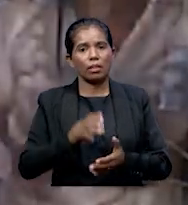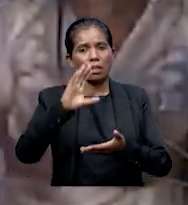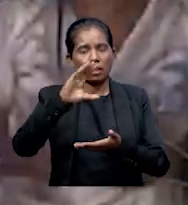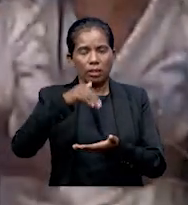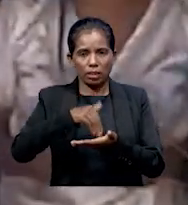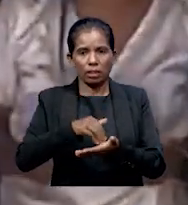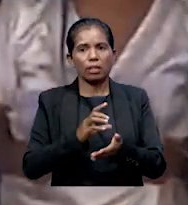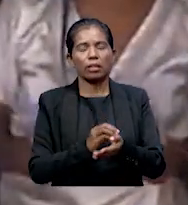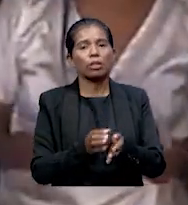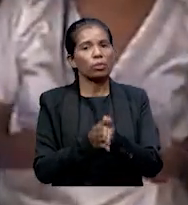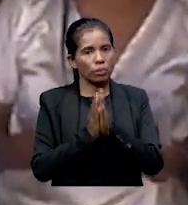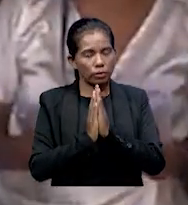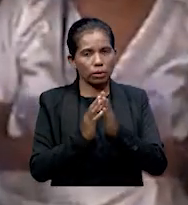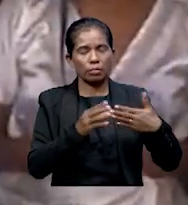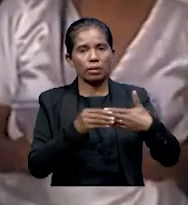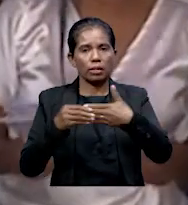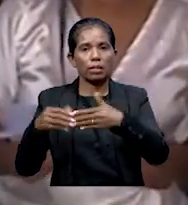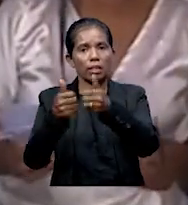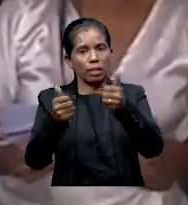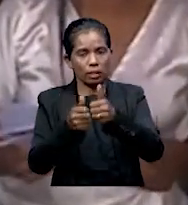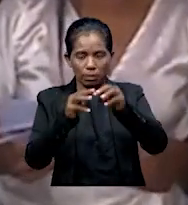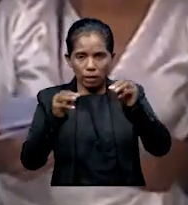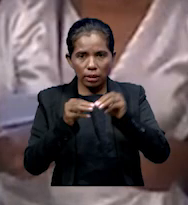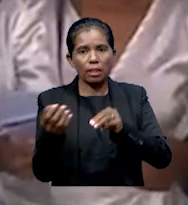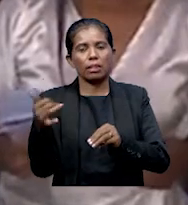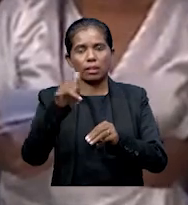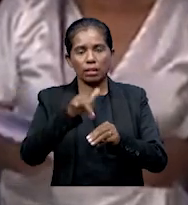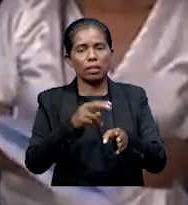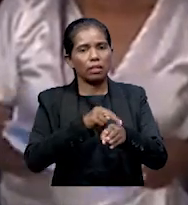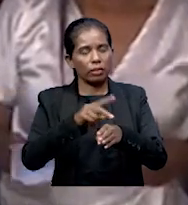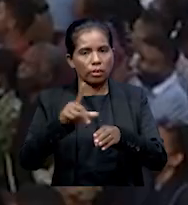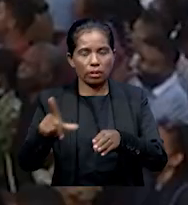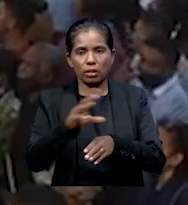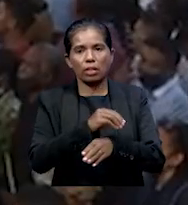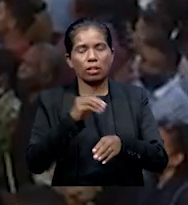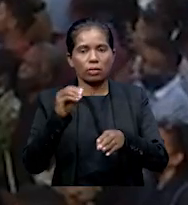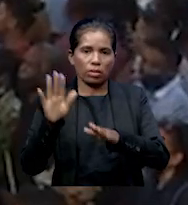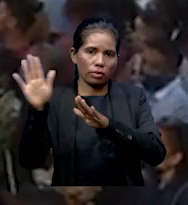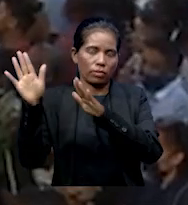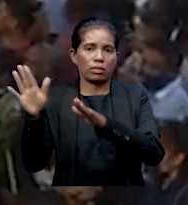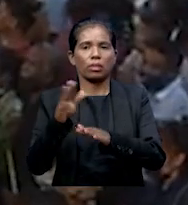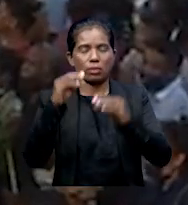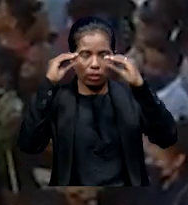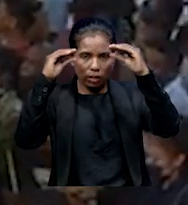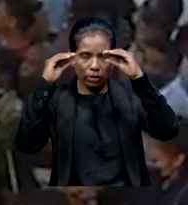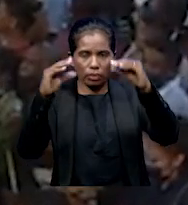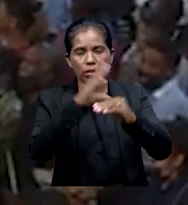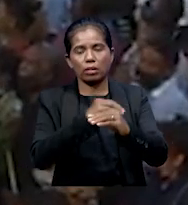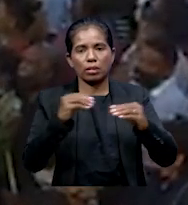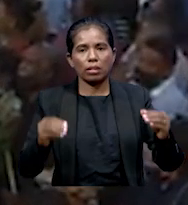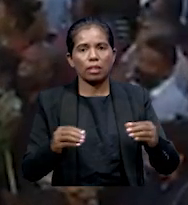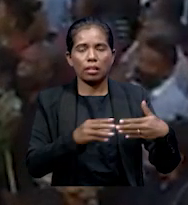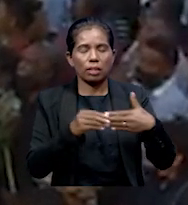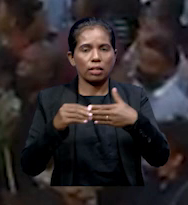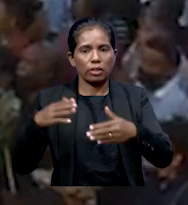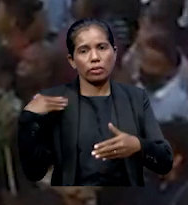da Silva, husuba líder arte marcial Sira, e a nível nacional to ia base, a toha norin no orienta fuensai Sira,